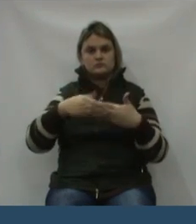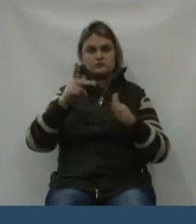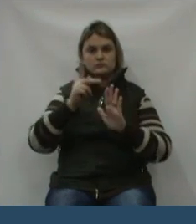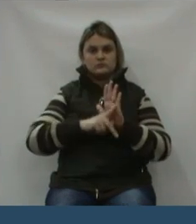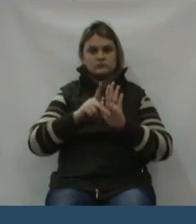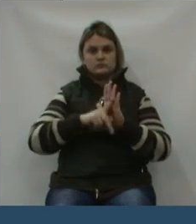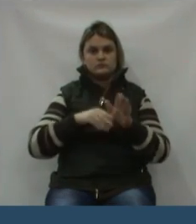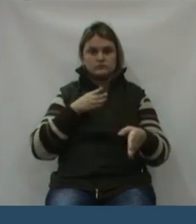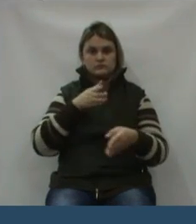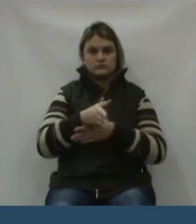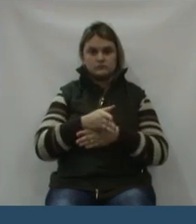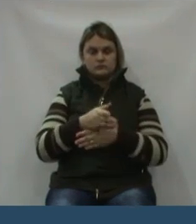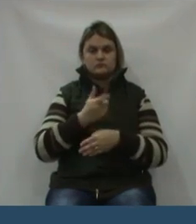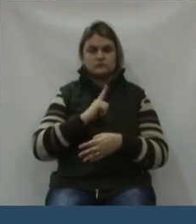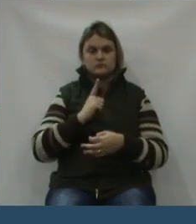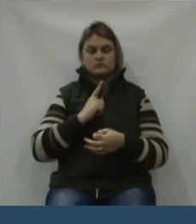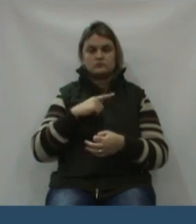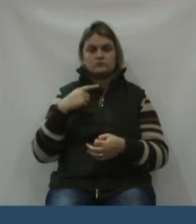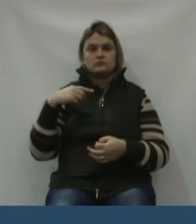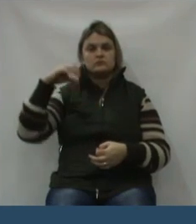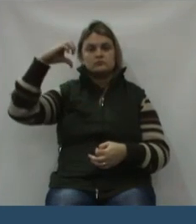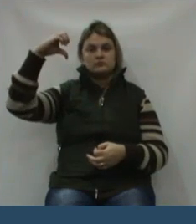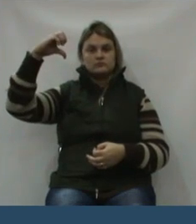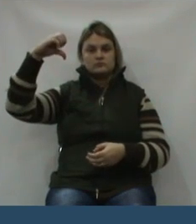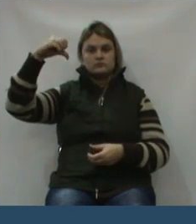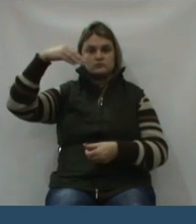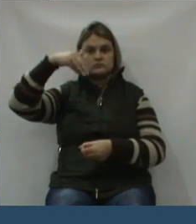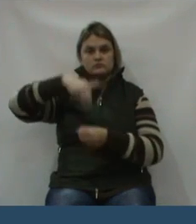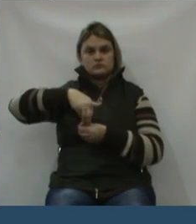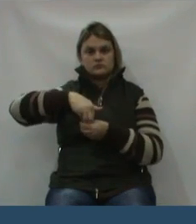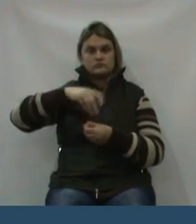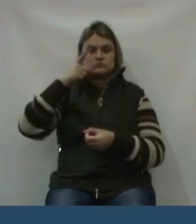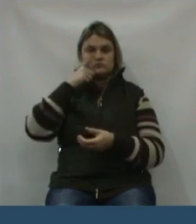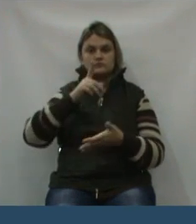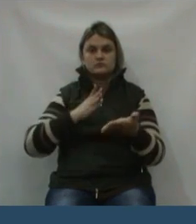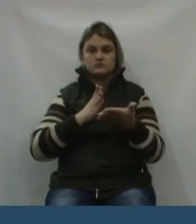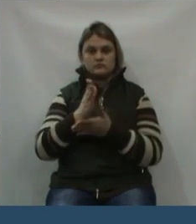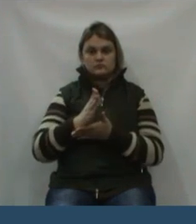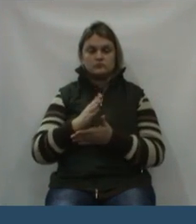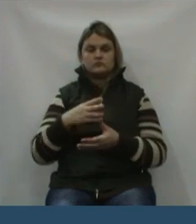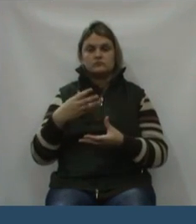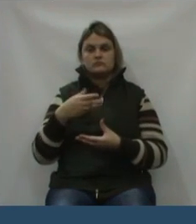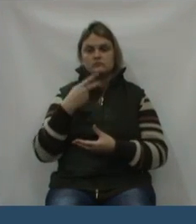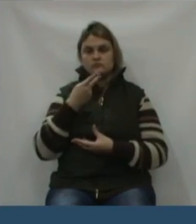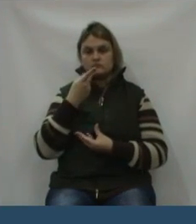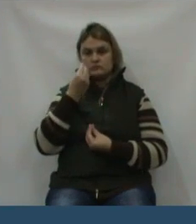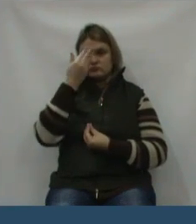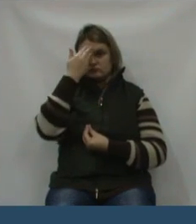projeto entrar em tramitação e 9 votos para ser aprovado.